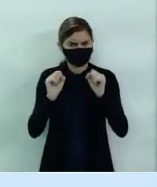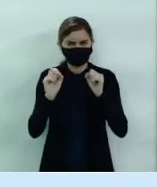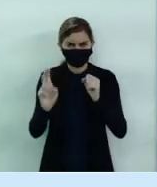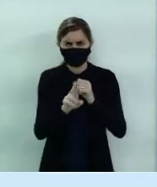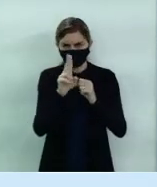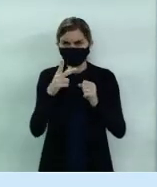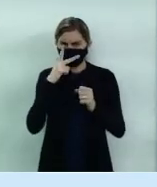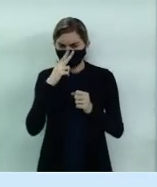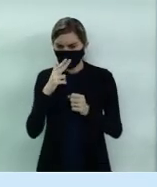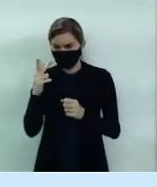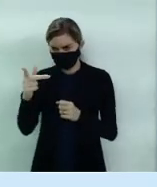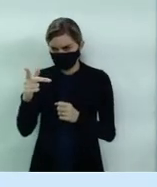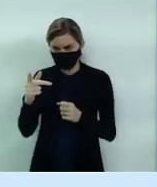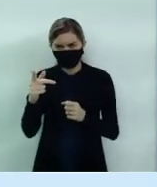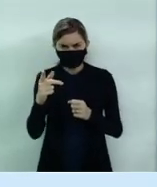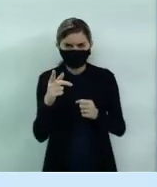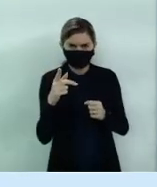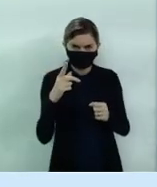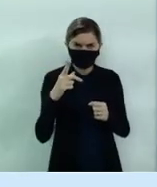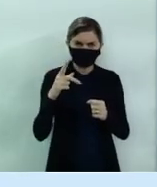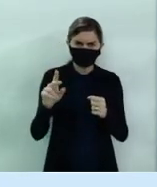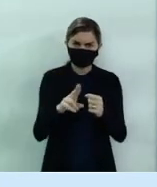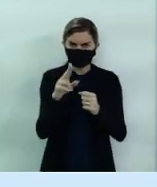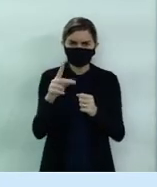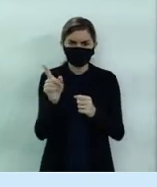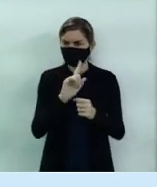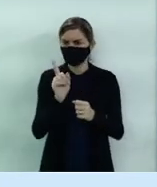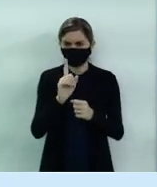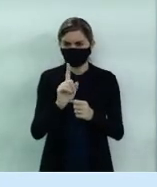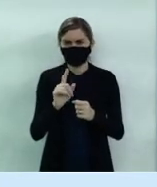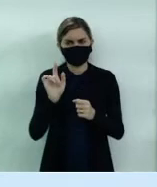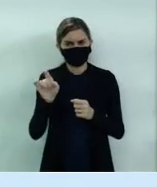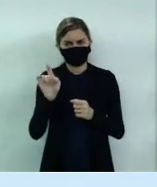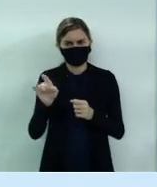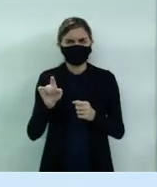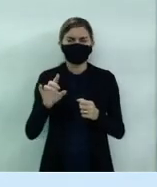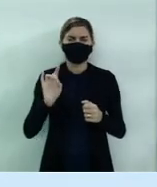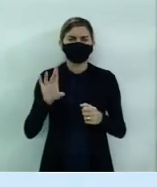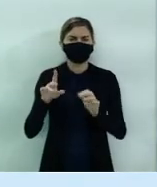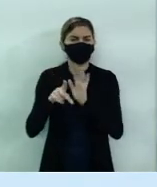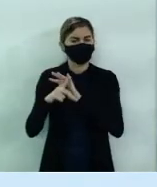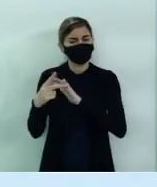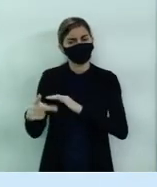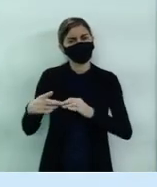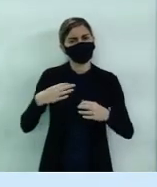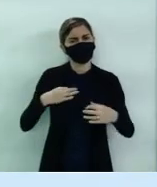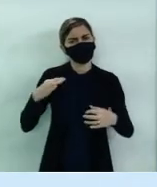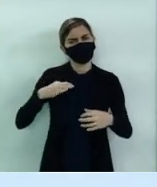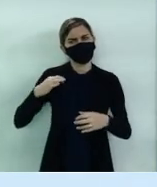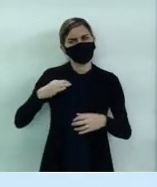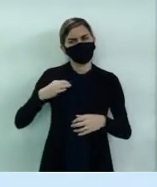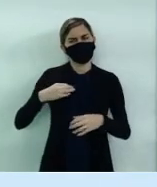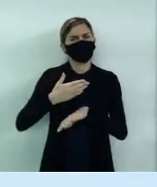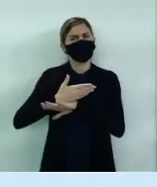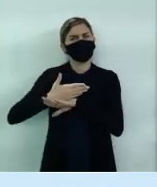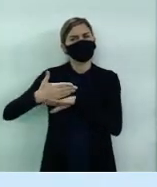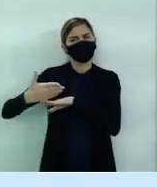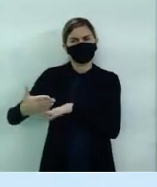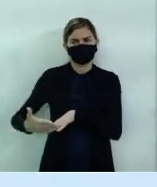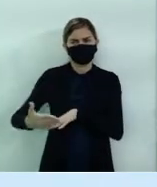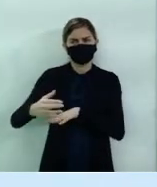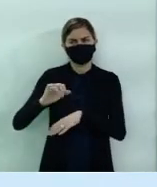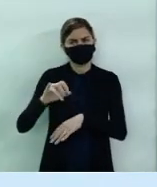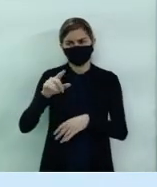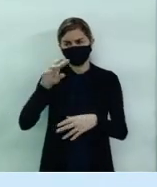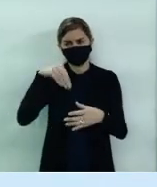o mesmo produto que o senhor utilizou? Não. Esse produto aqui é exclusivo para tecidos que são brancos. Se você